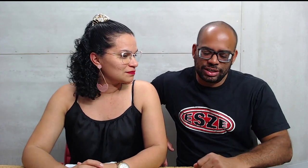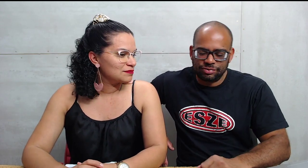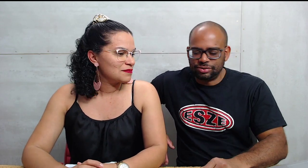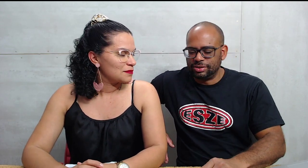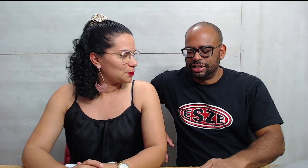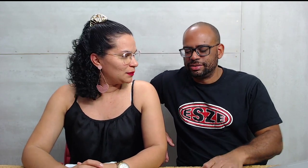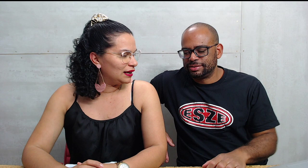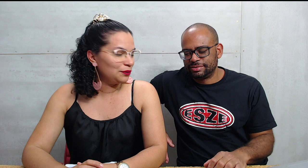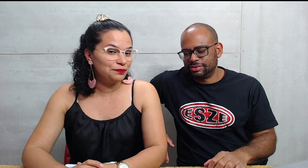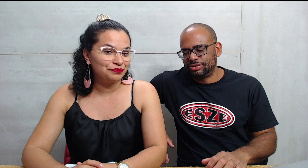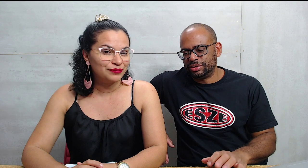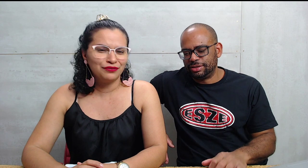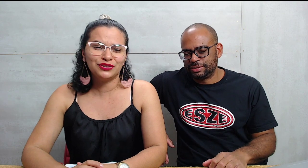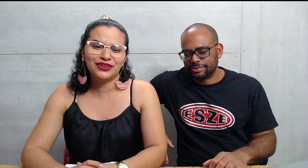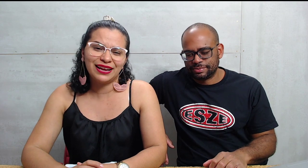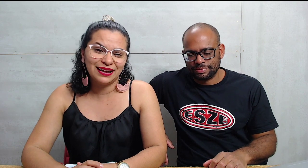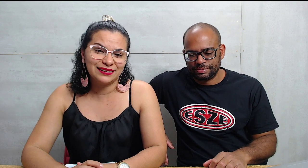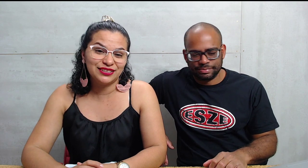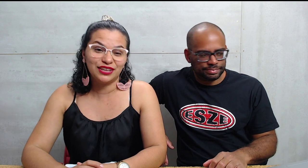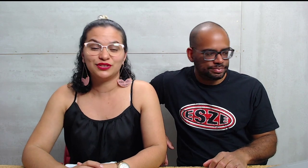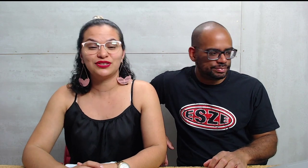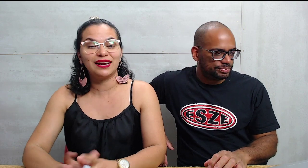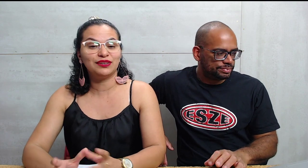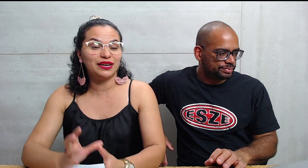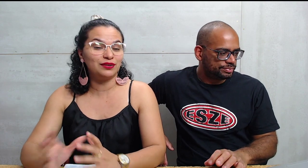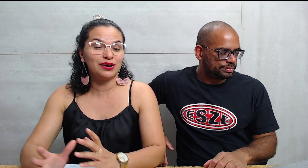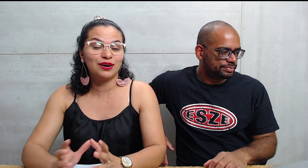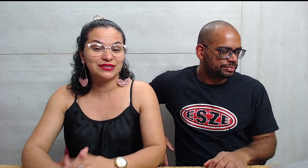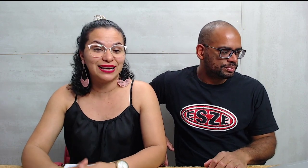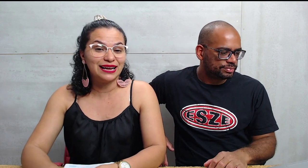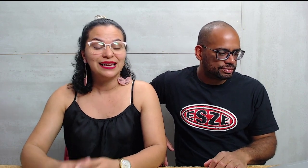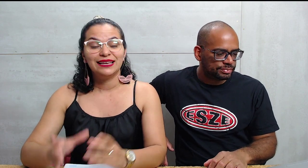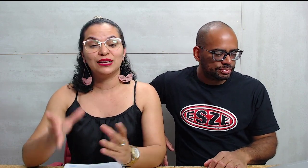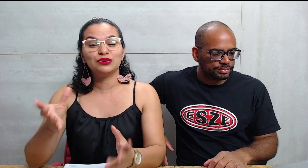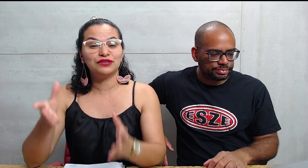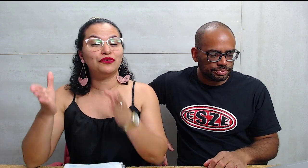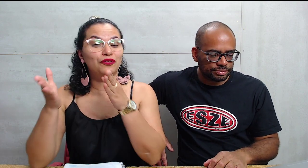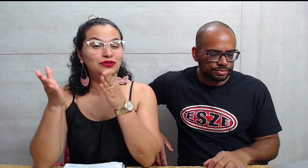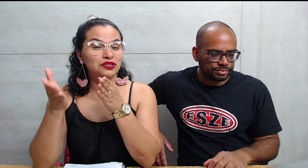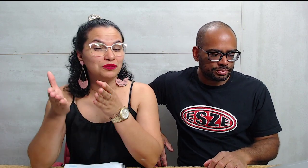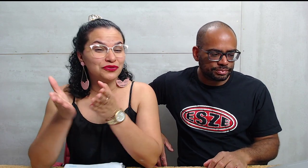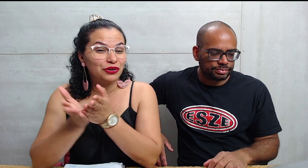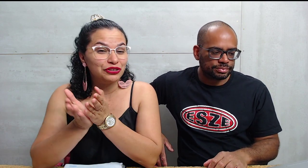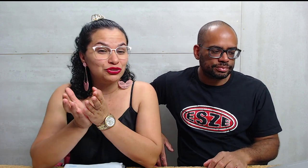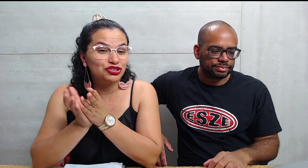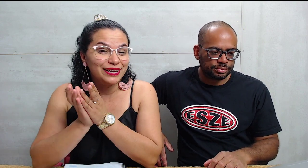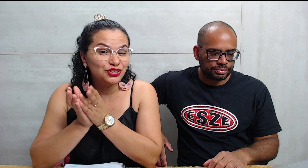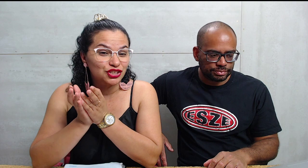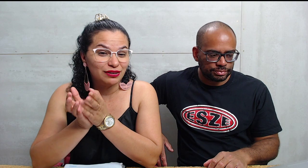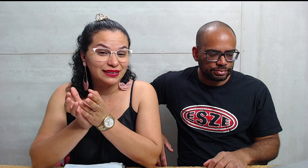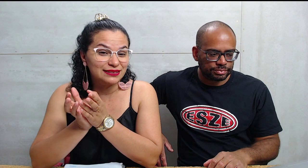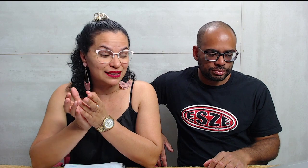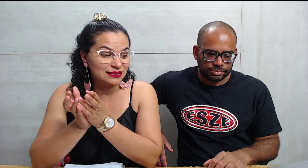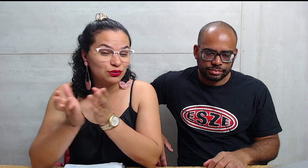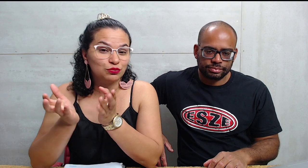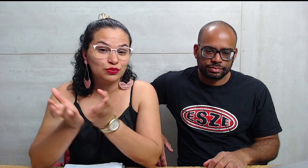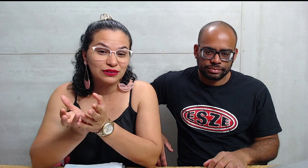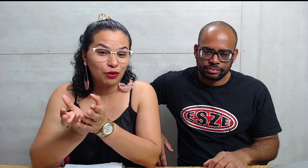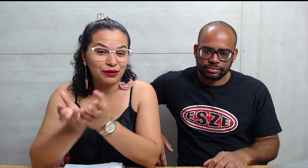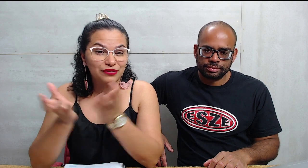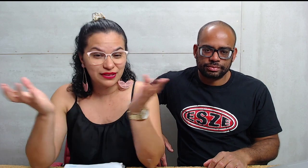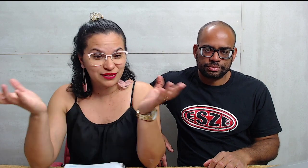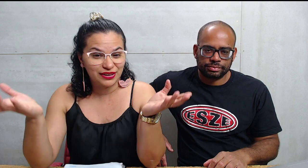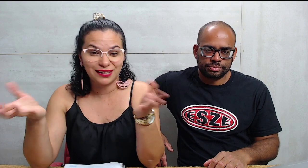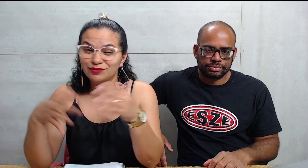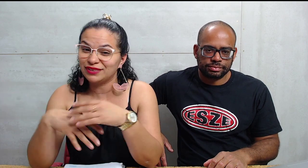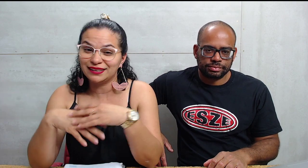voltou não, voltou não. Não? Voltou não. Voltou nada, gente. Os caras estão querendo causar. Inclusive, nós vamos ver o vídeo direitinho aí dessa questão do bundão